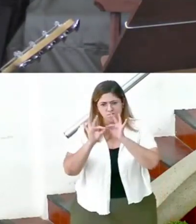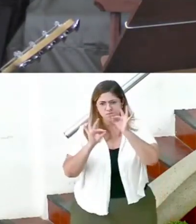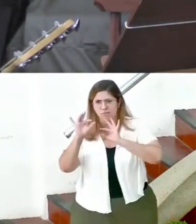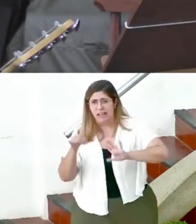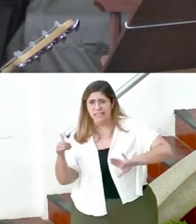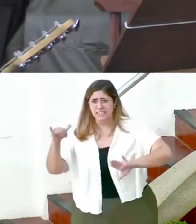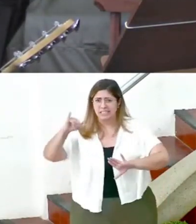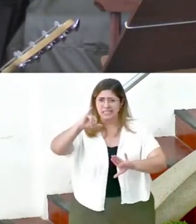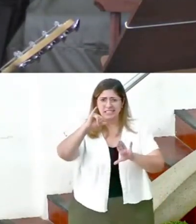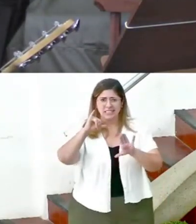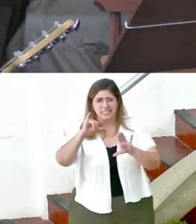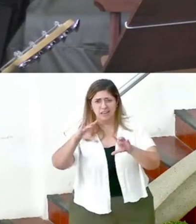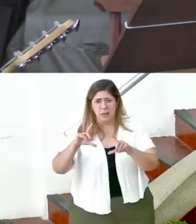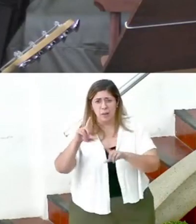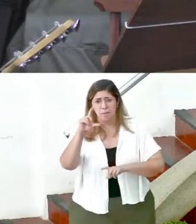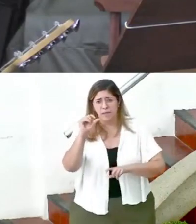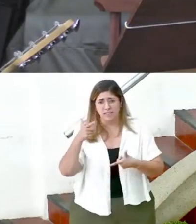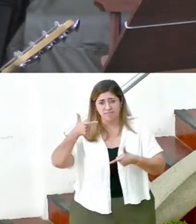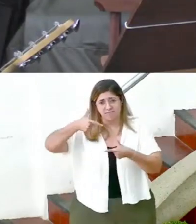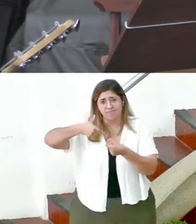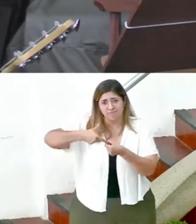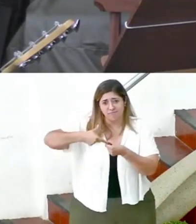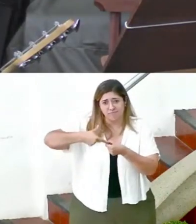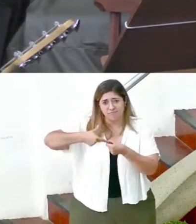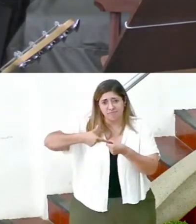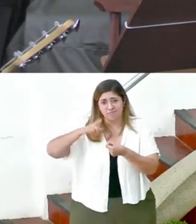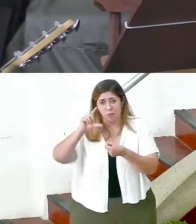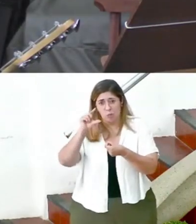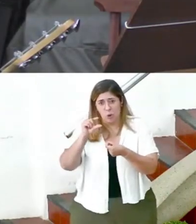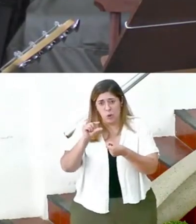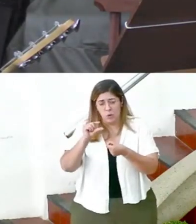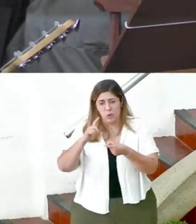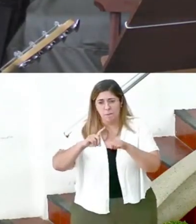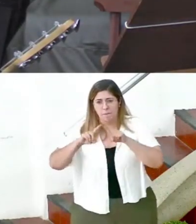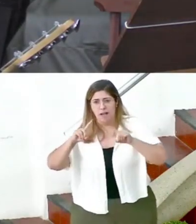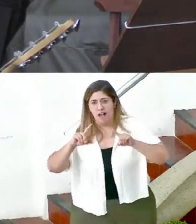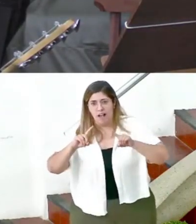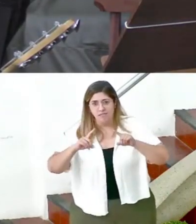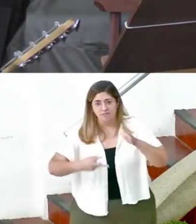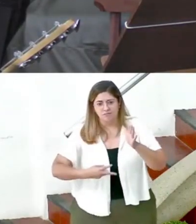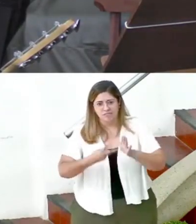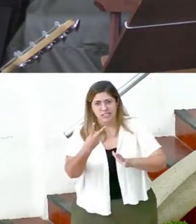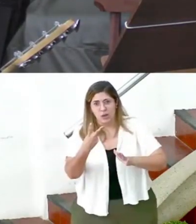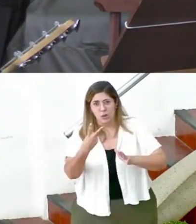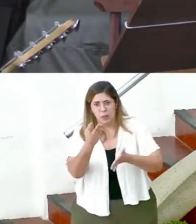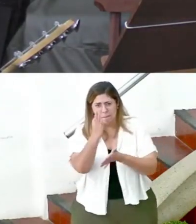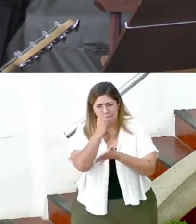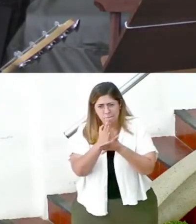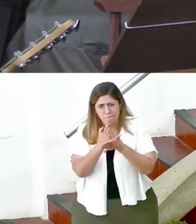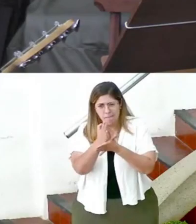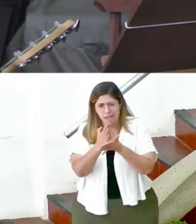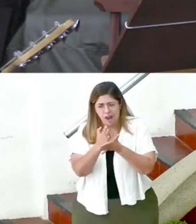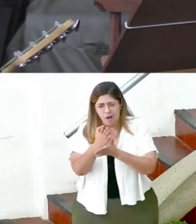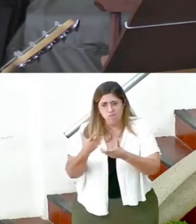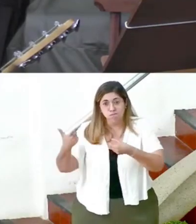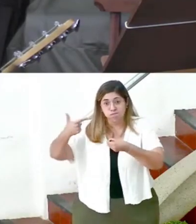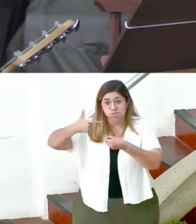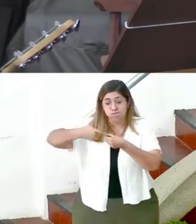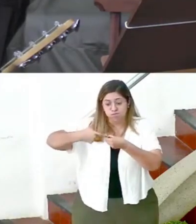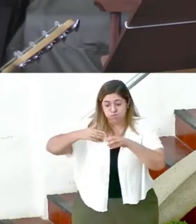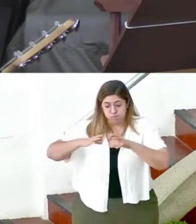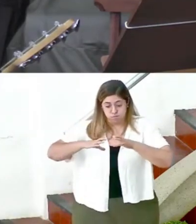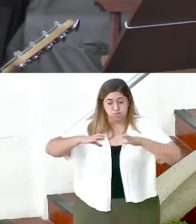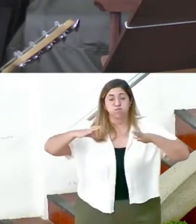aviões tinham tanques pequenos, então menos autonomia. No meio da Segunda Guerra Mundial desenvolveu-se uma tecnologia para que os tanques